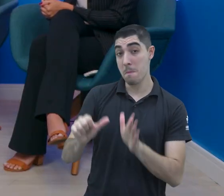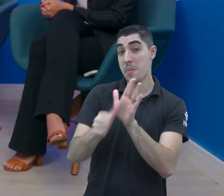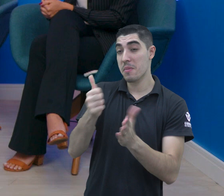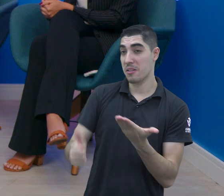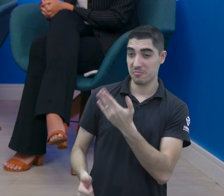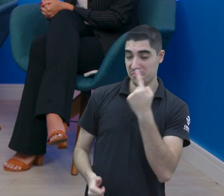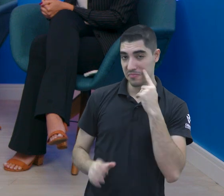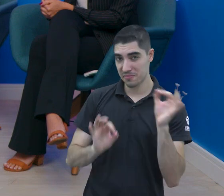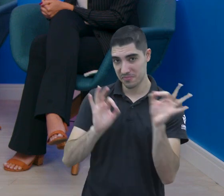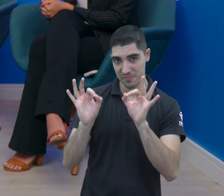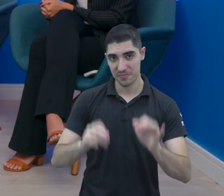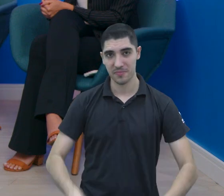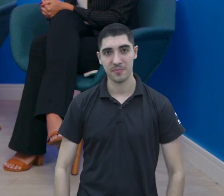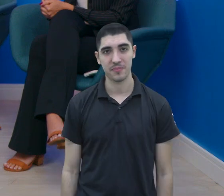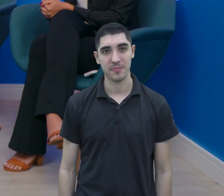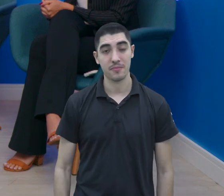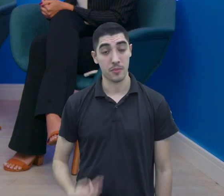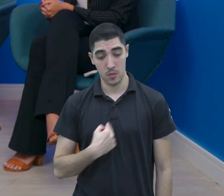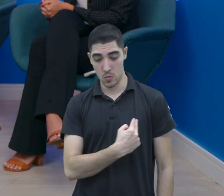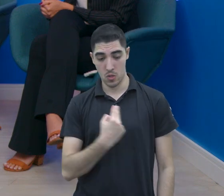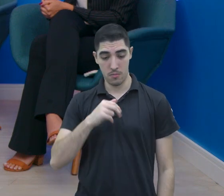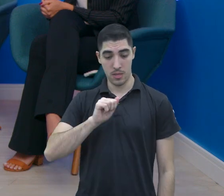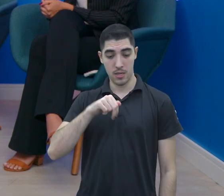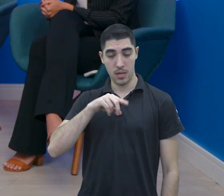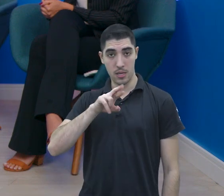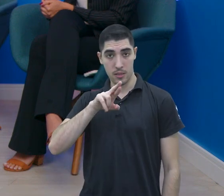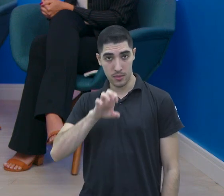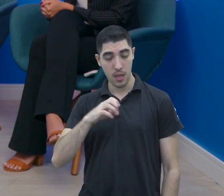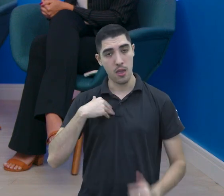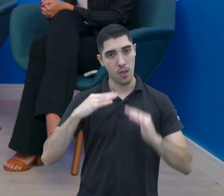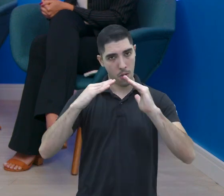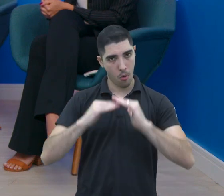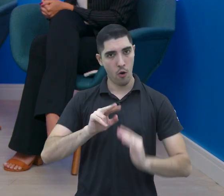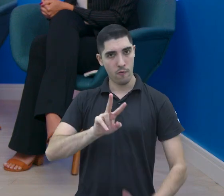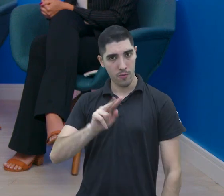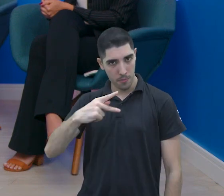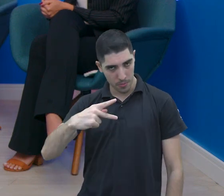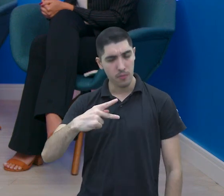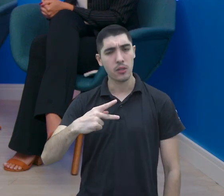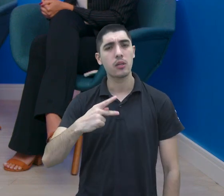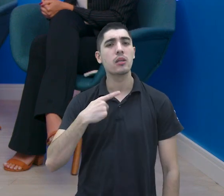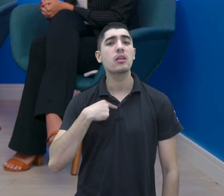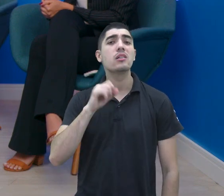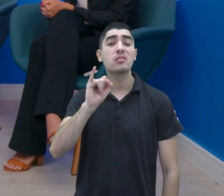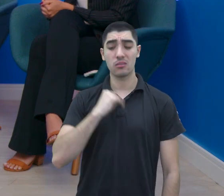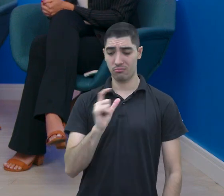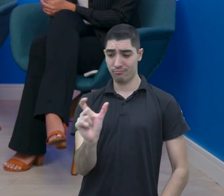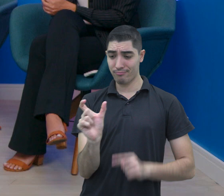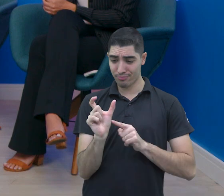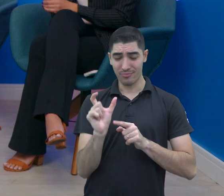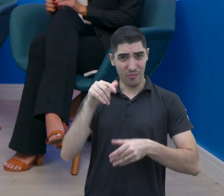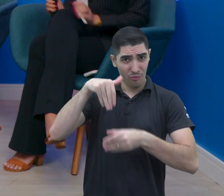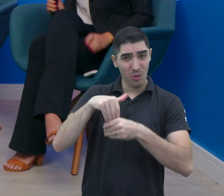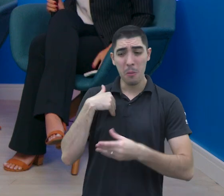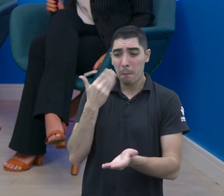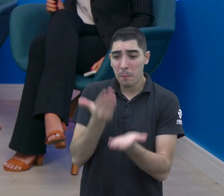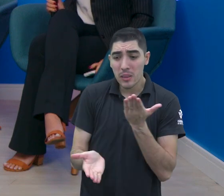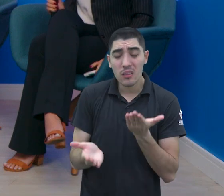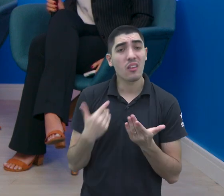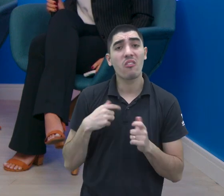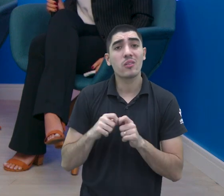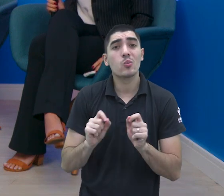primeira dúvida do pessoal? Meu nome é André, eu moro no Alto de Vila Paiva e o que fazer se eu perdi meu título